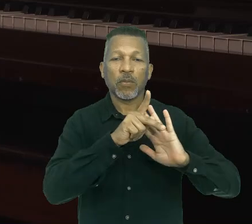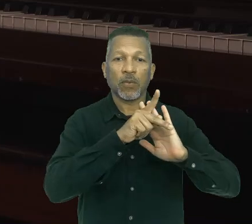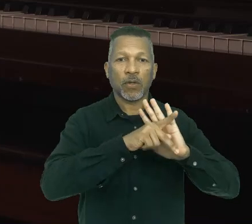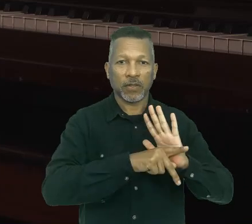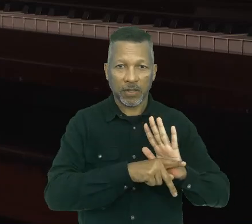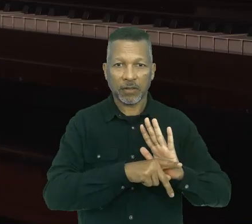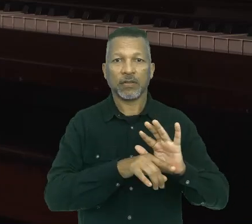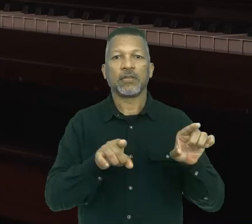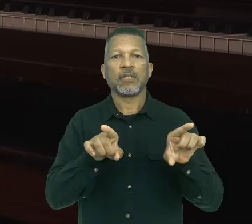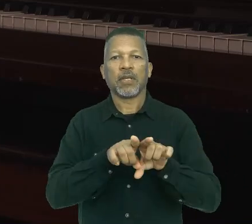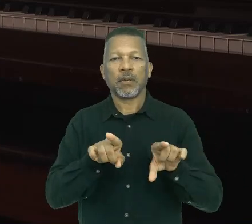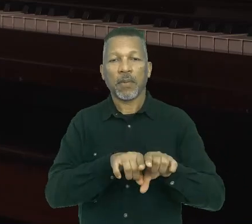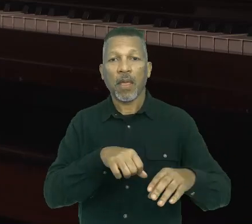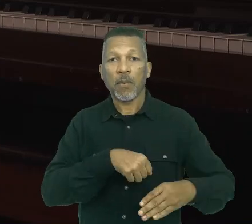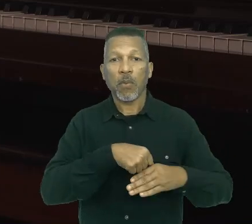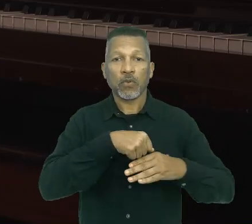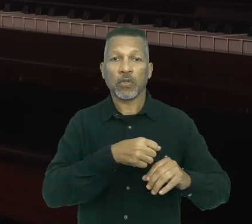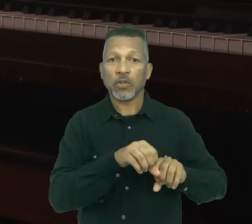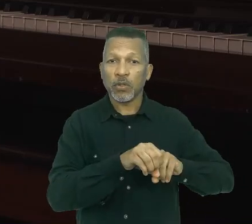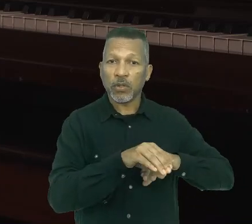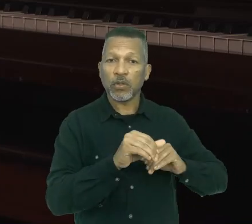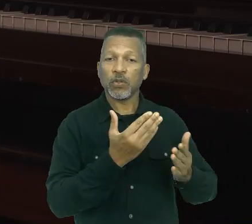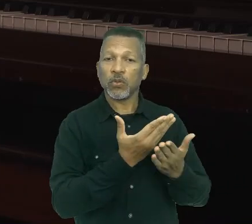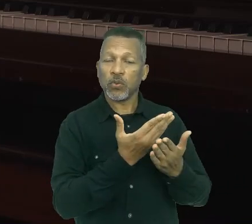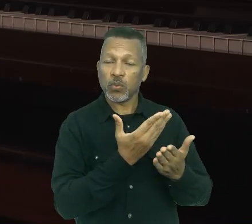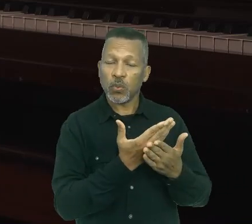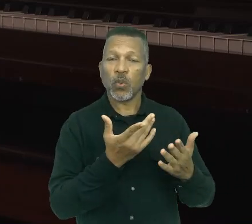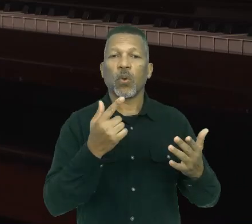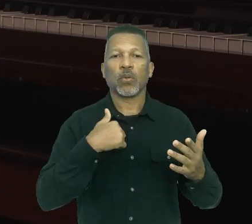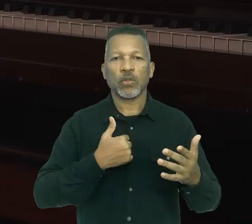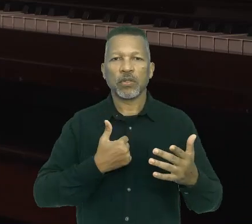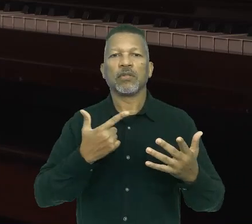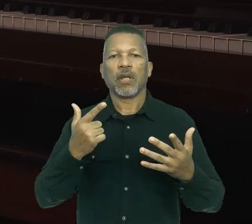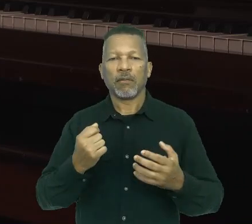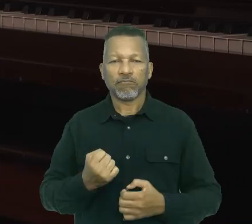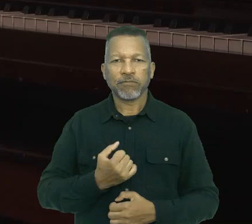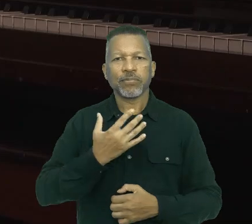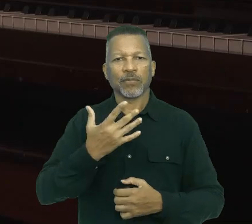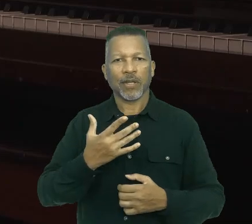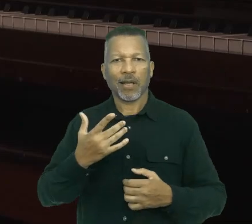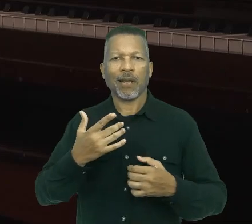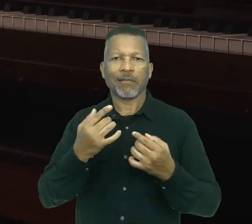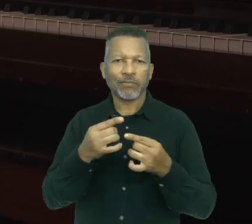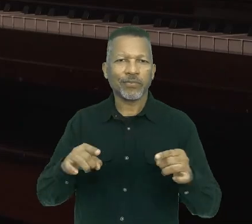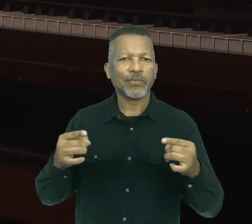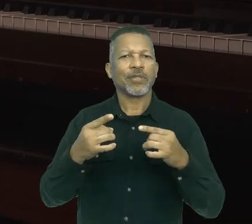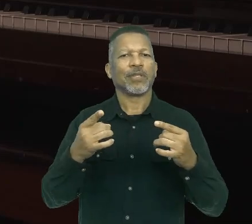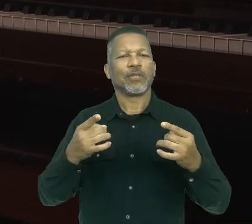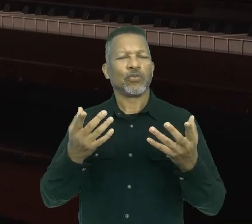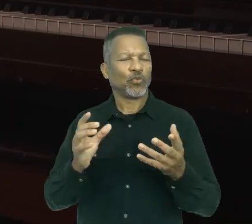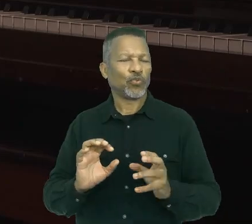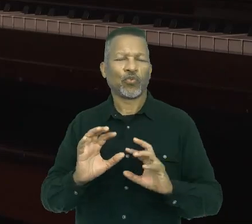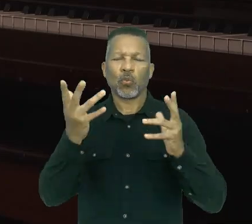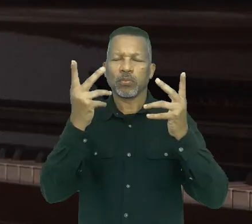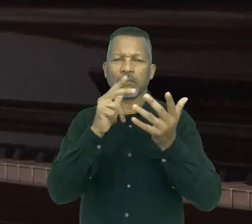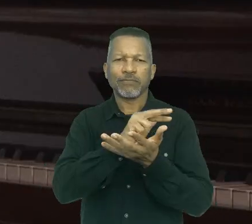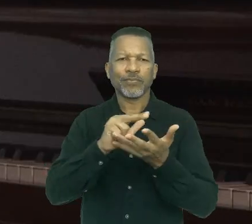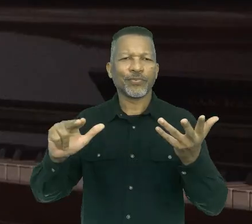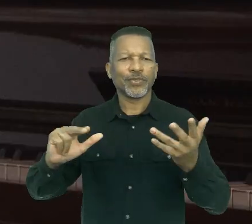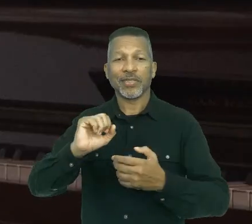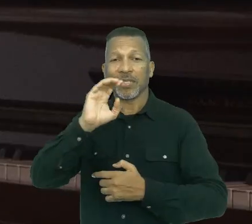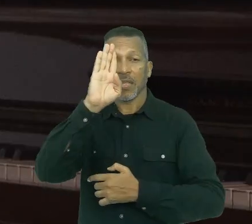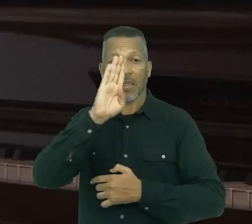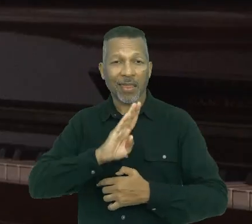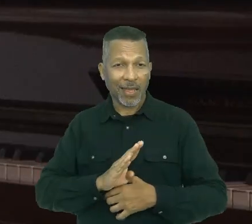inclusive, trazer bolsas de estudo, realizar recitais, concertos, né, shows musicais gratuitos. Isso